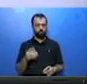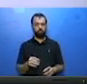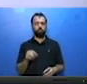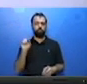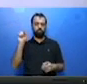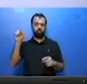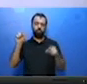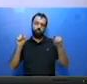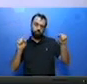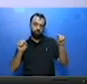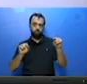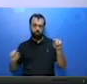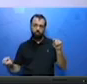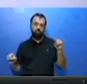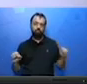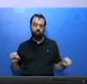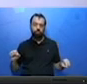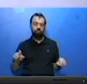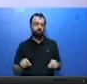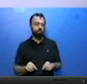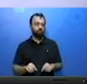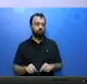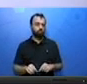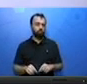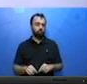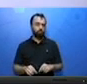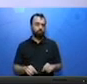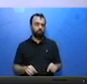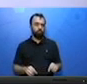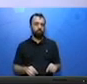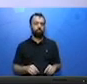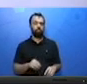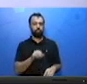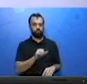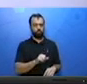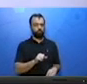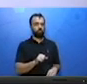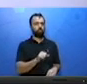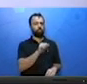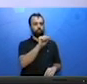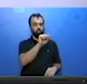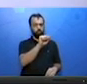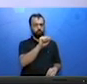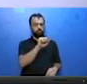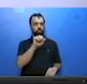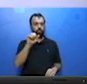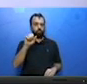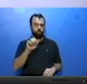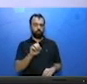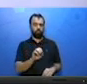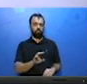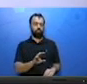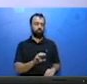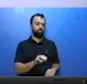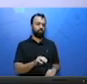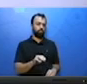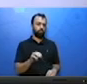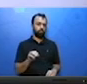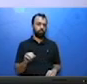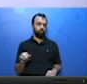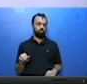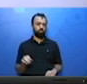cartesianas, com as medidas dadas em metros, têm coordenadas A, 8, 11, B, 32, 1,